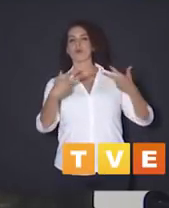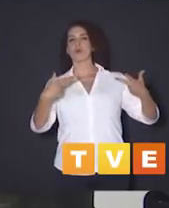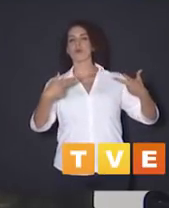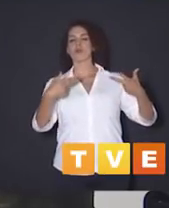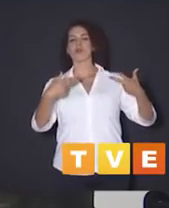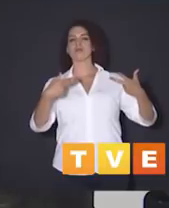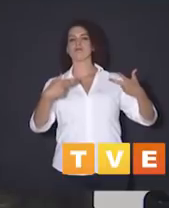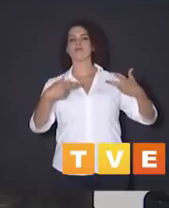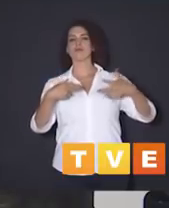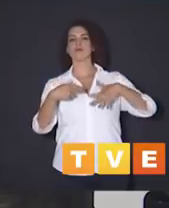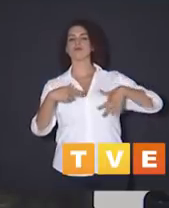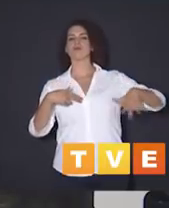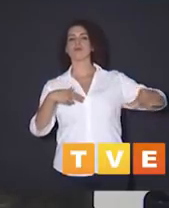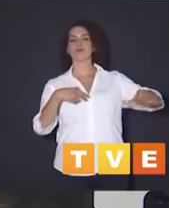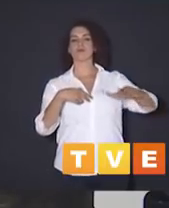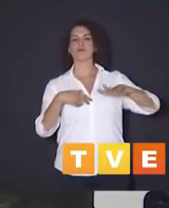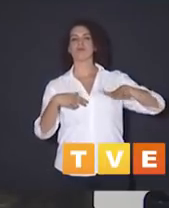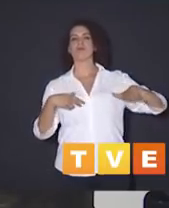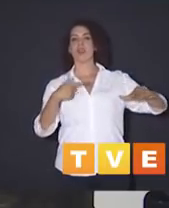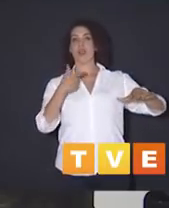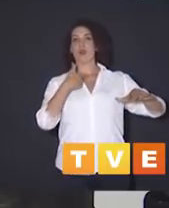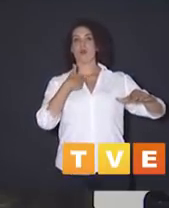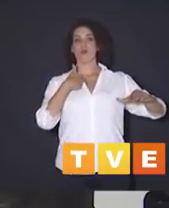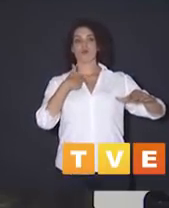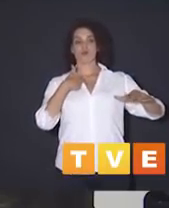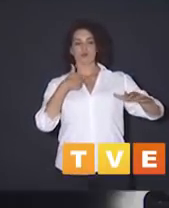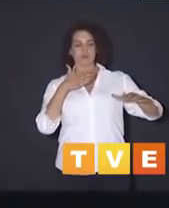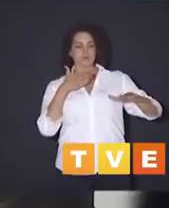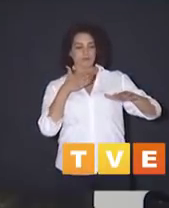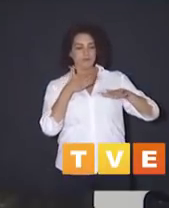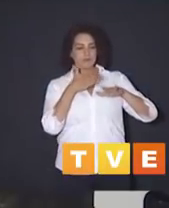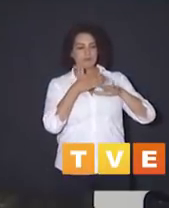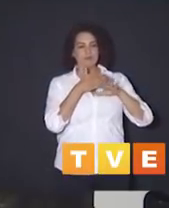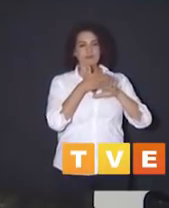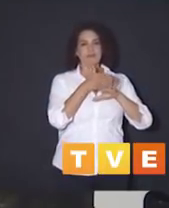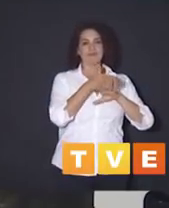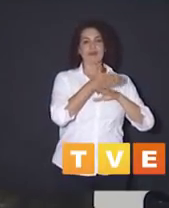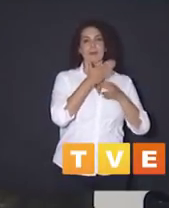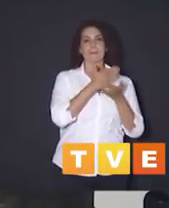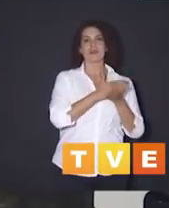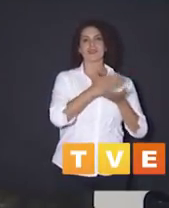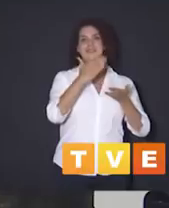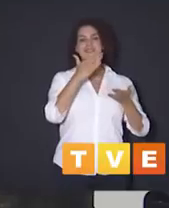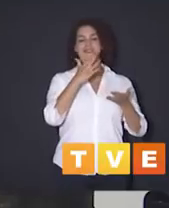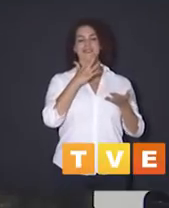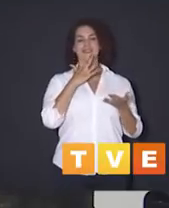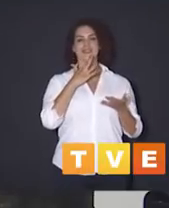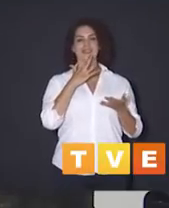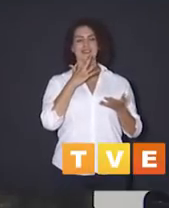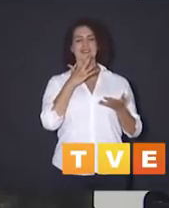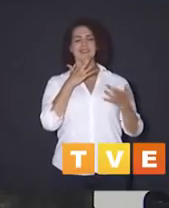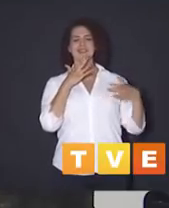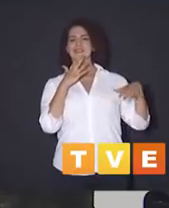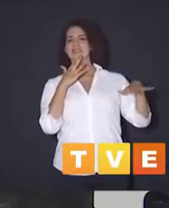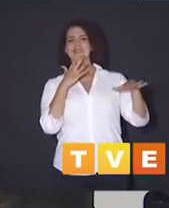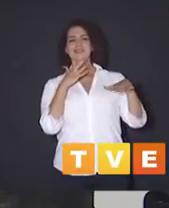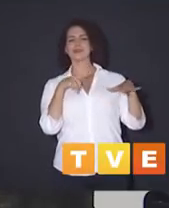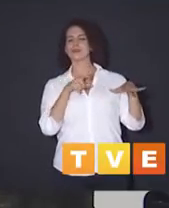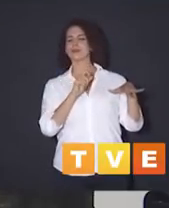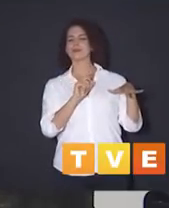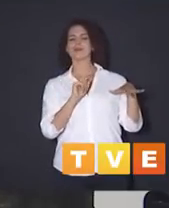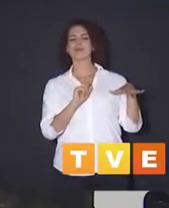que eu estou desbravando com muito entusiasmo este território tem